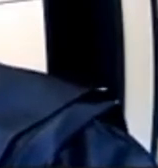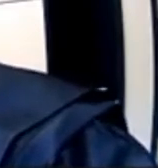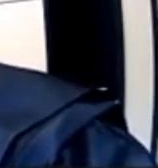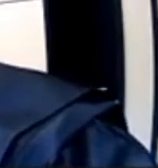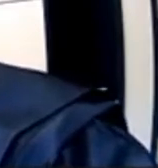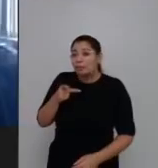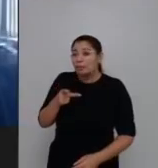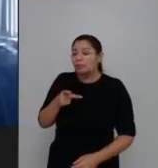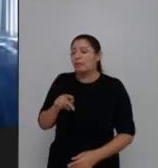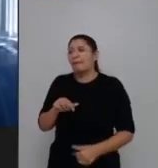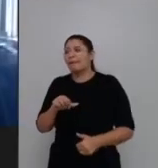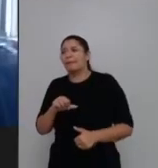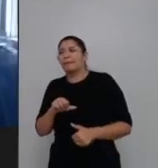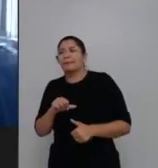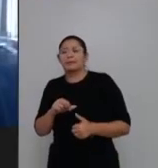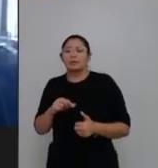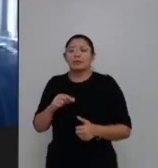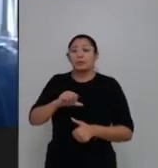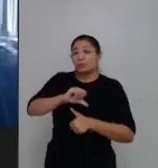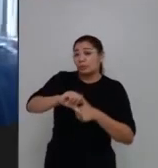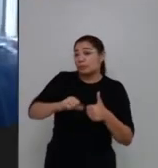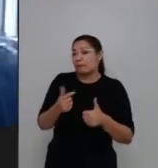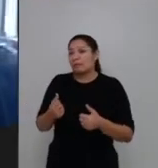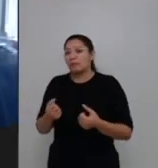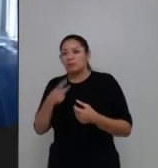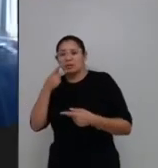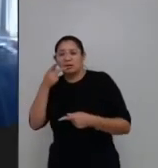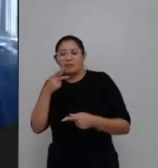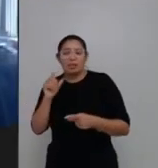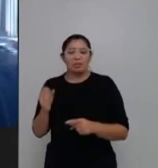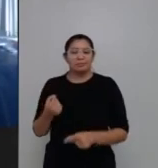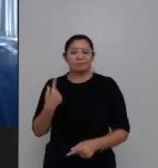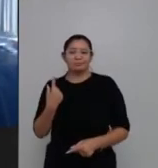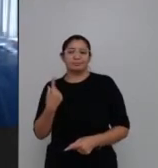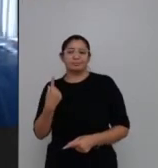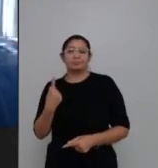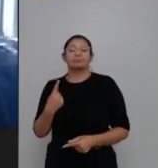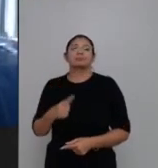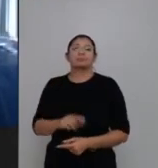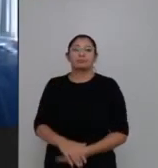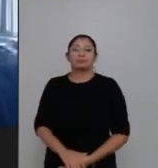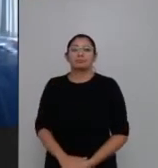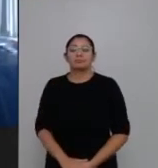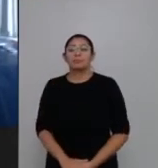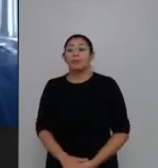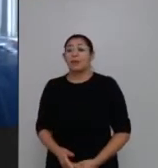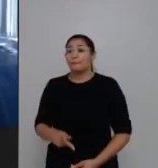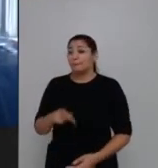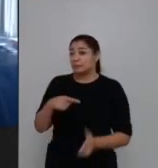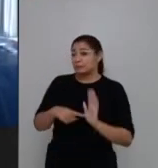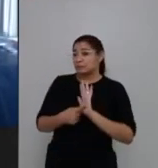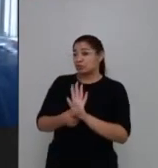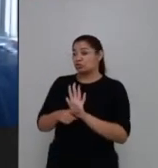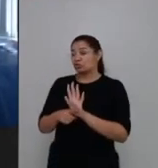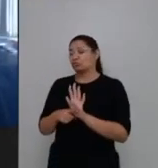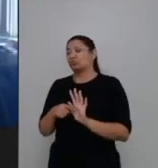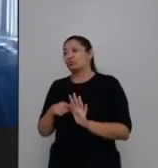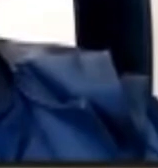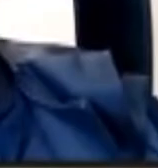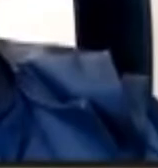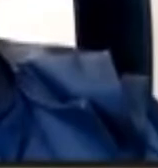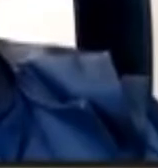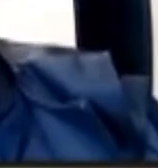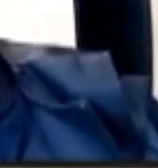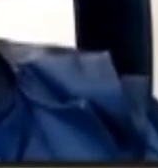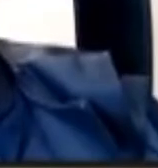de alimentos. E esse foi o entendimento seguido pelos ministros da quarta turma. O réu teve o habeas corpus concedido para que a prisão fosse revogada,